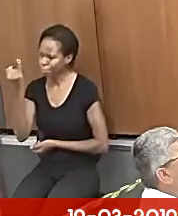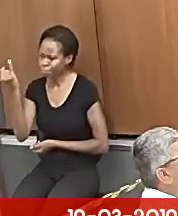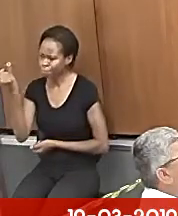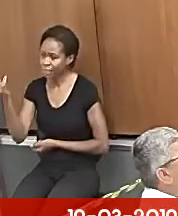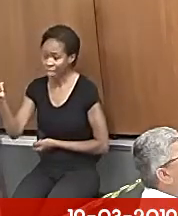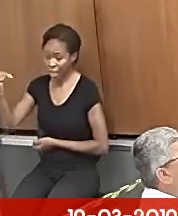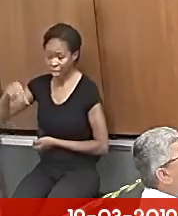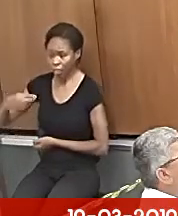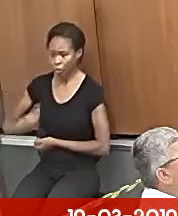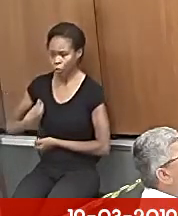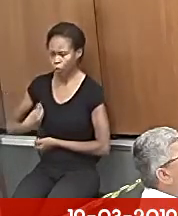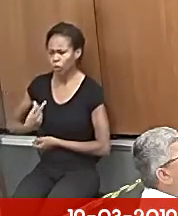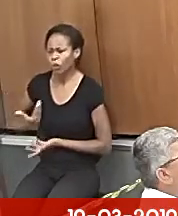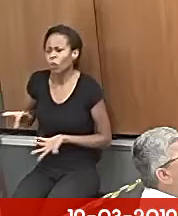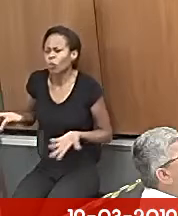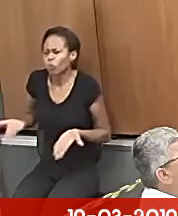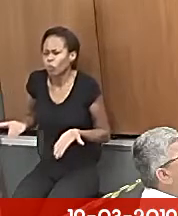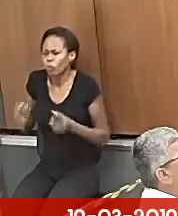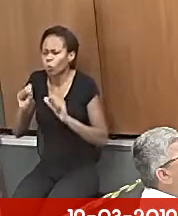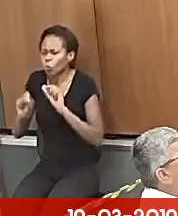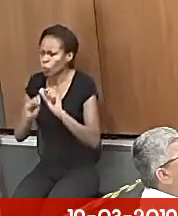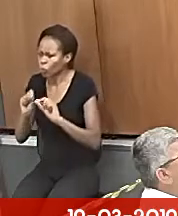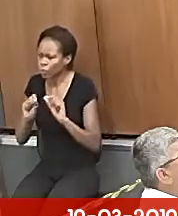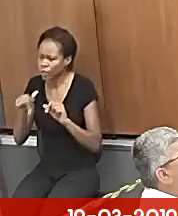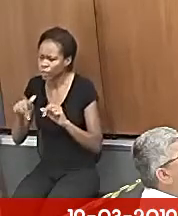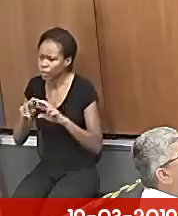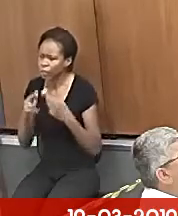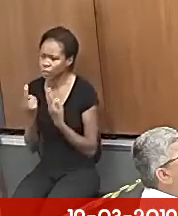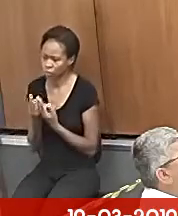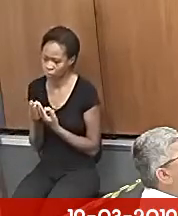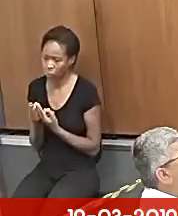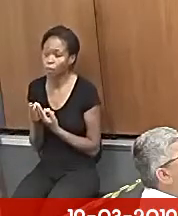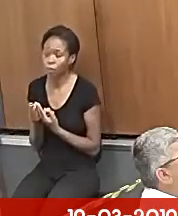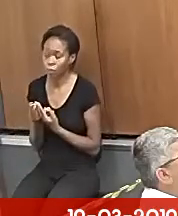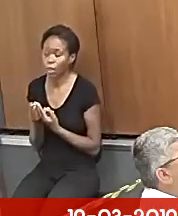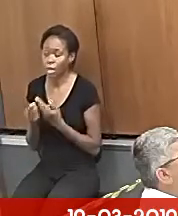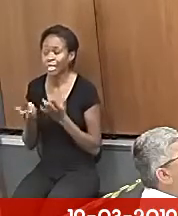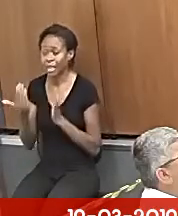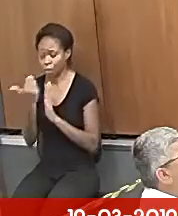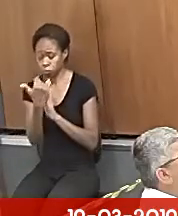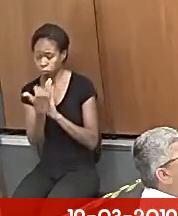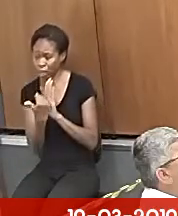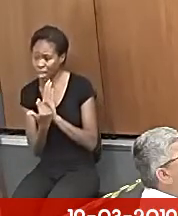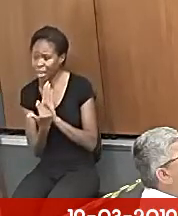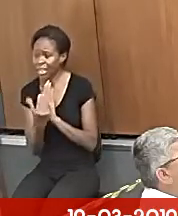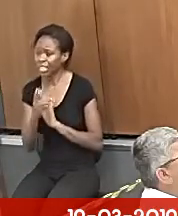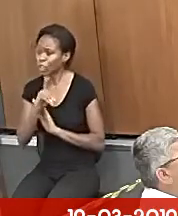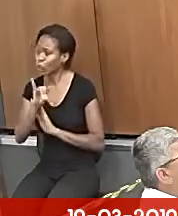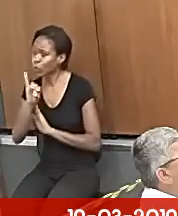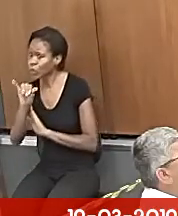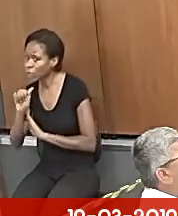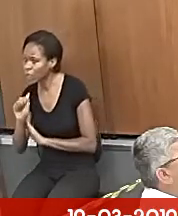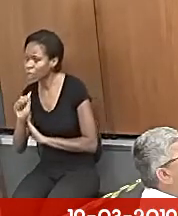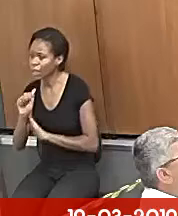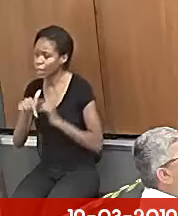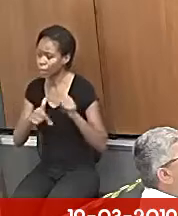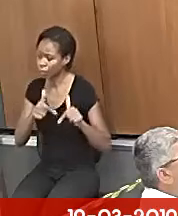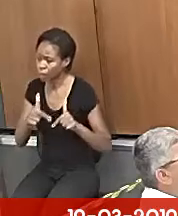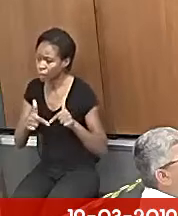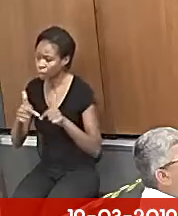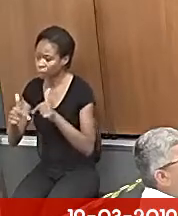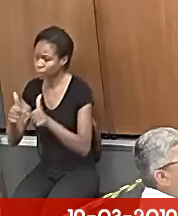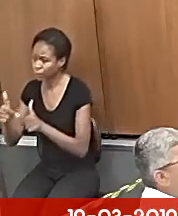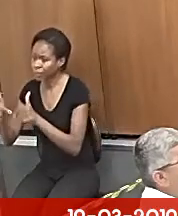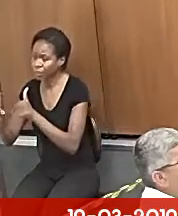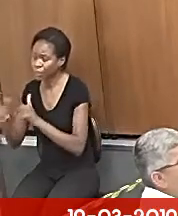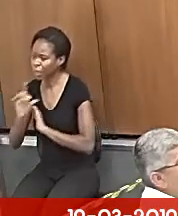momento o que se busca que hoje é discutir as datas a cada uma delas nós temos o marcelo ali por exemplo